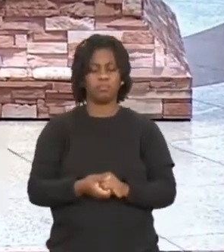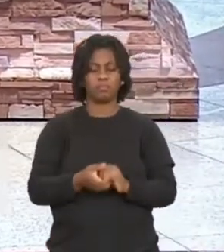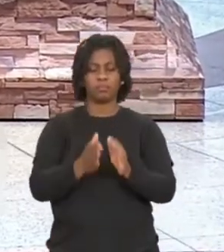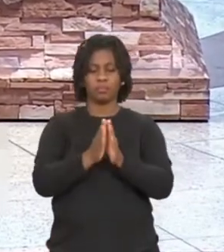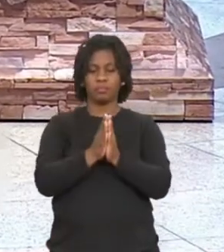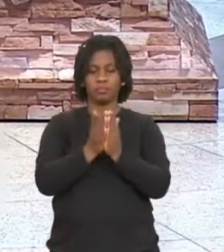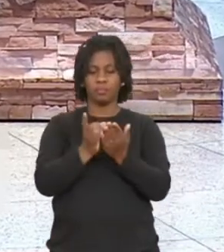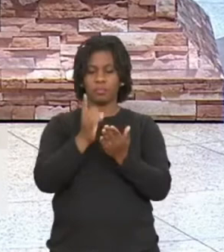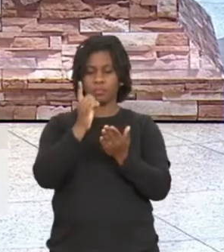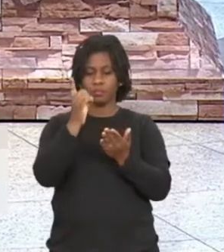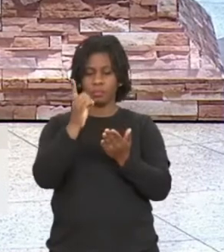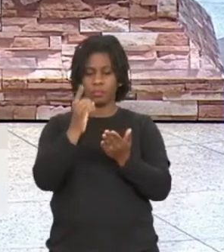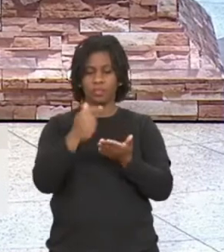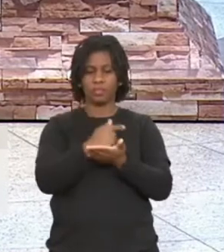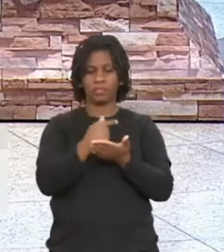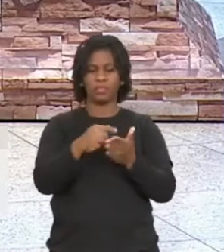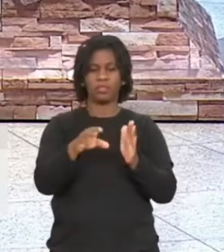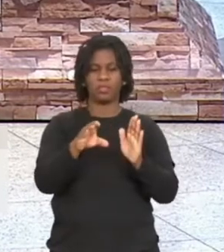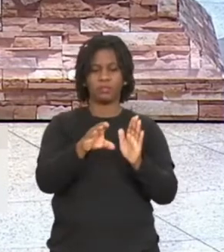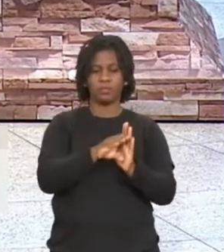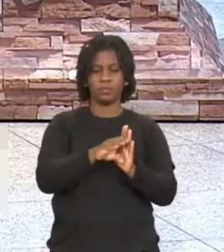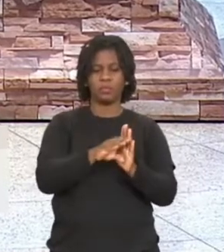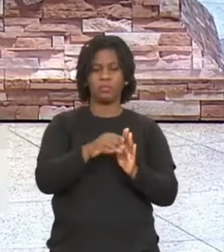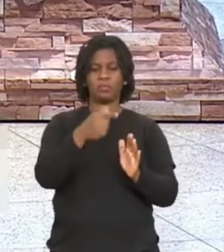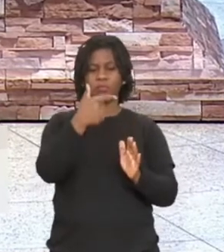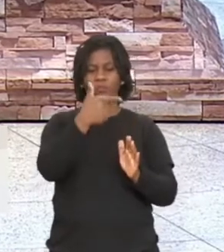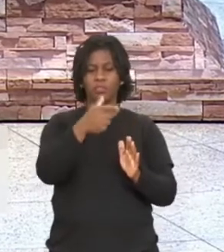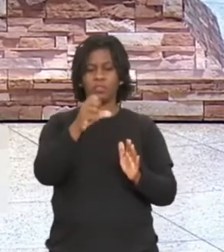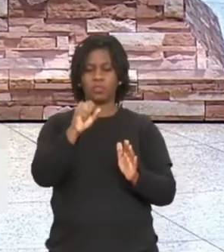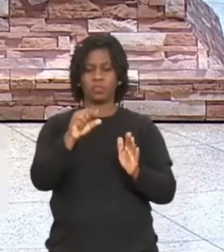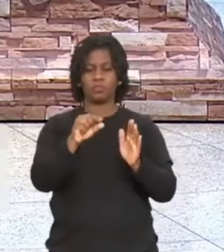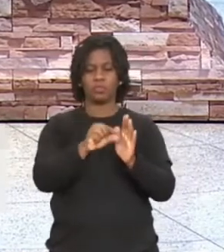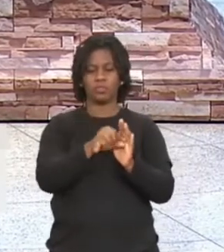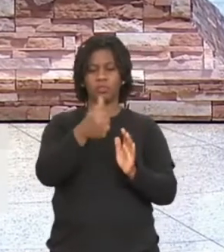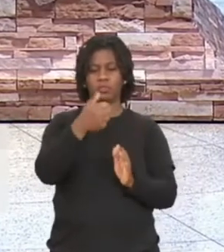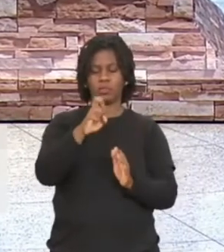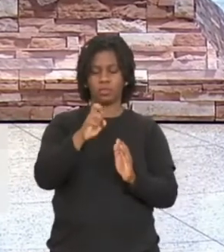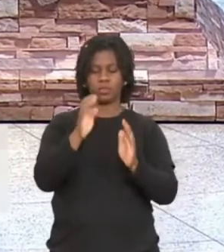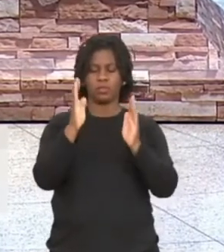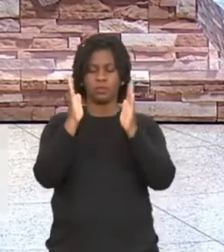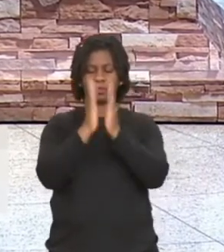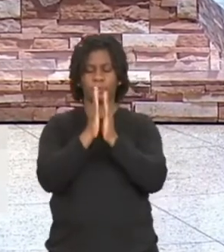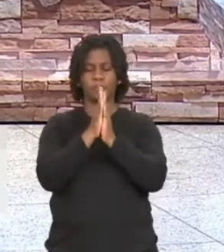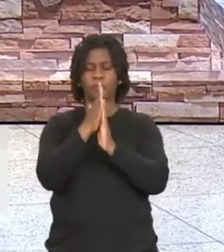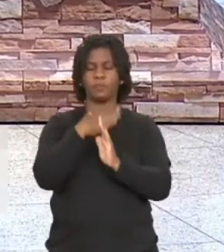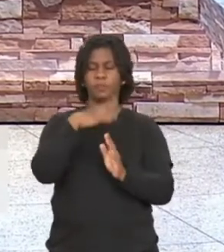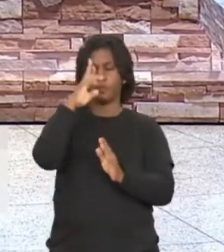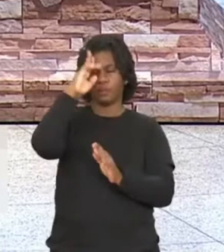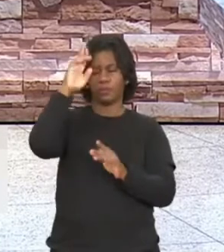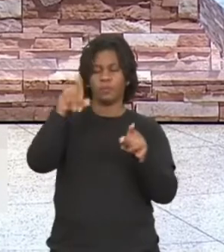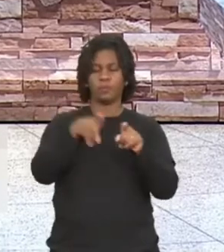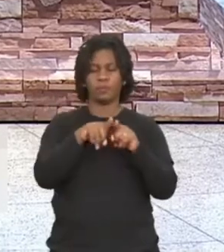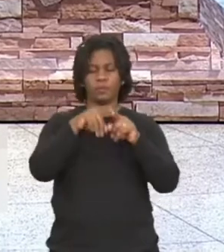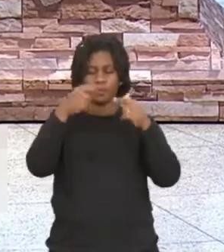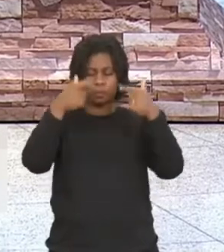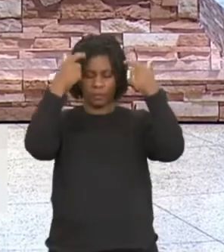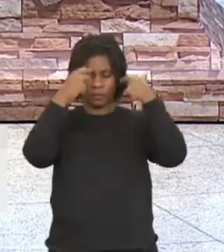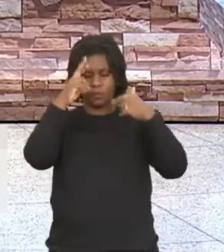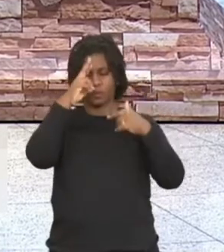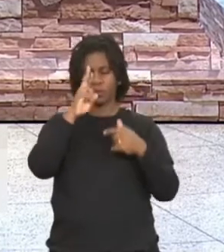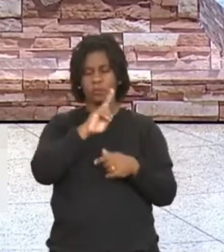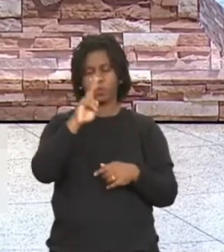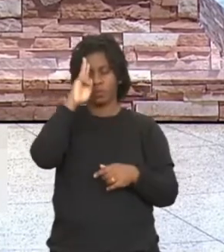Gênesis 28:15. Meu Senhor e Rei, no nome do Senhor Jesus eu te